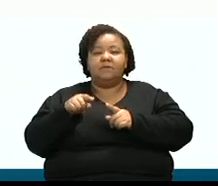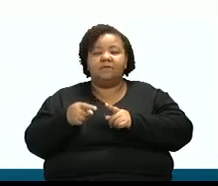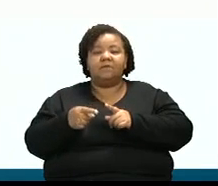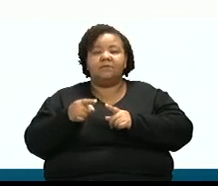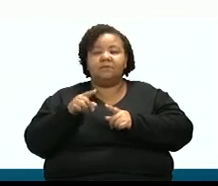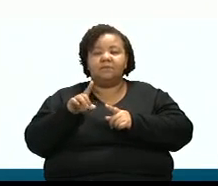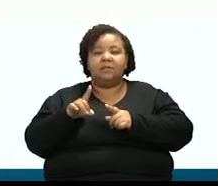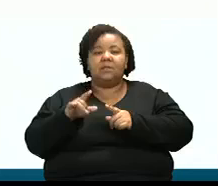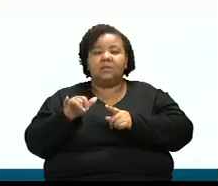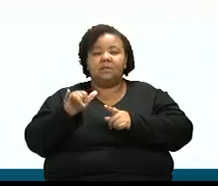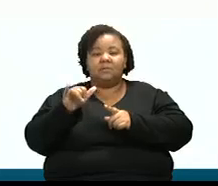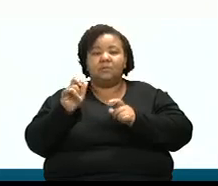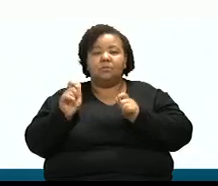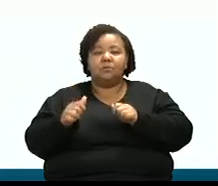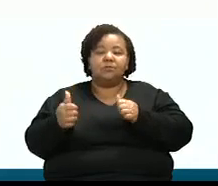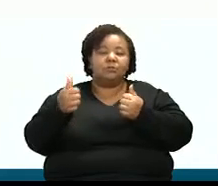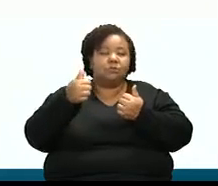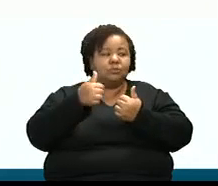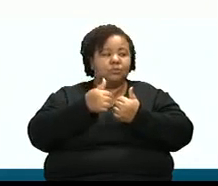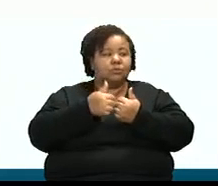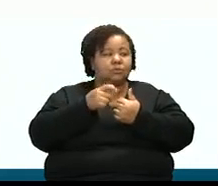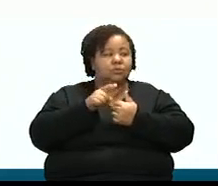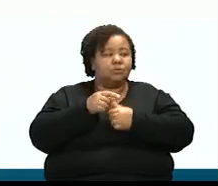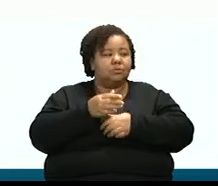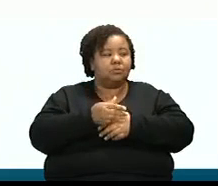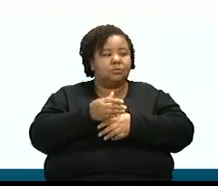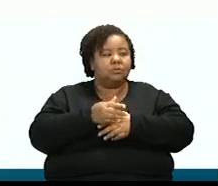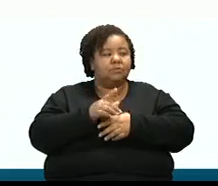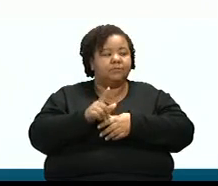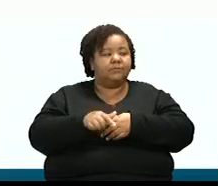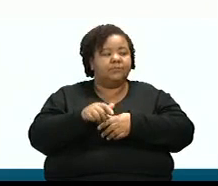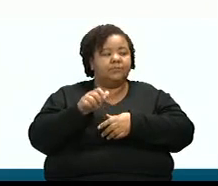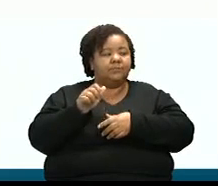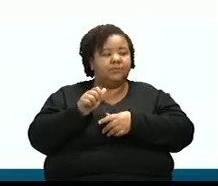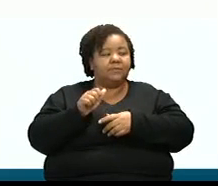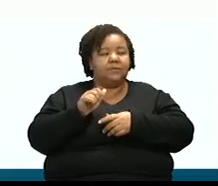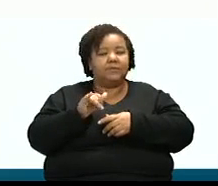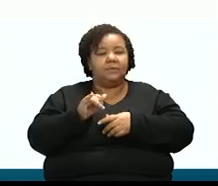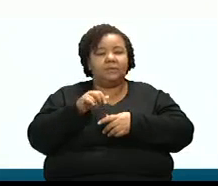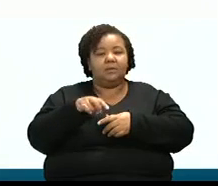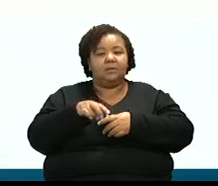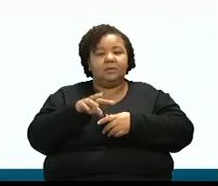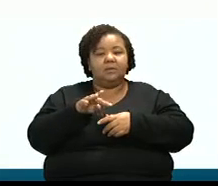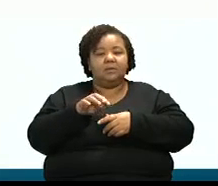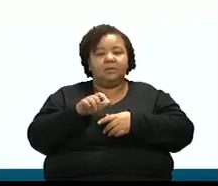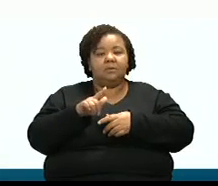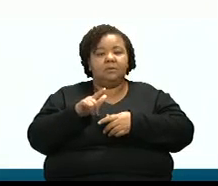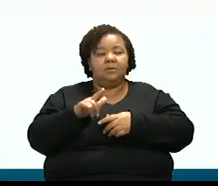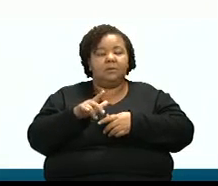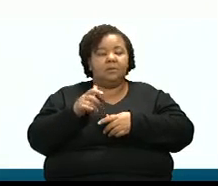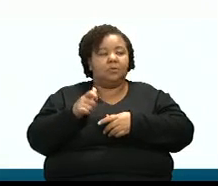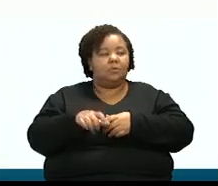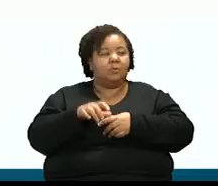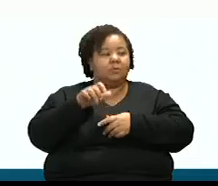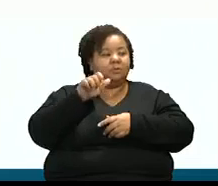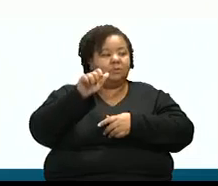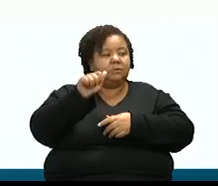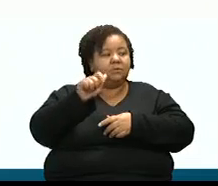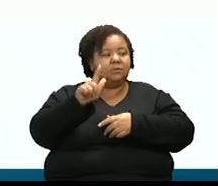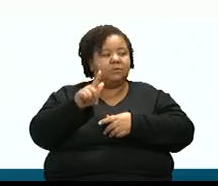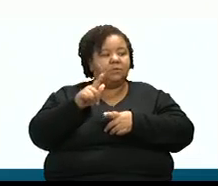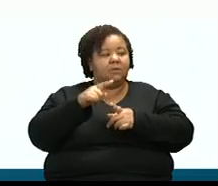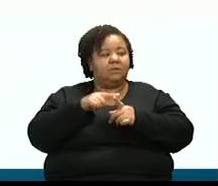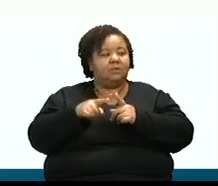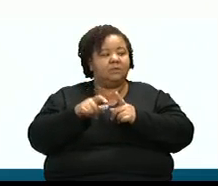posso substituir esse cálculo pelo cálculo da integral dupla da derivada de g em relação a x, menos